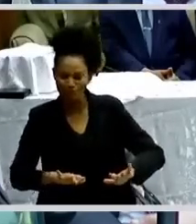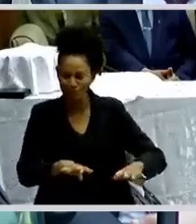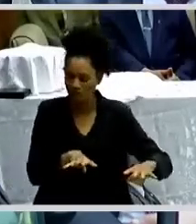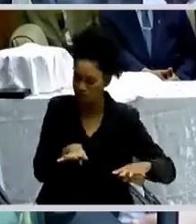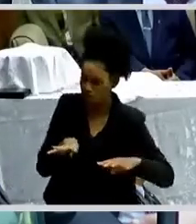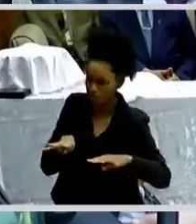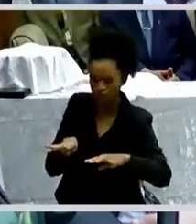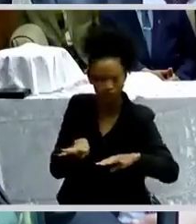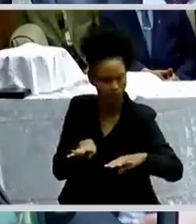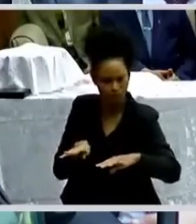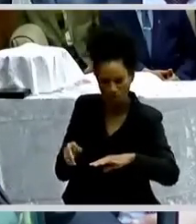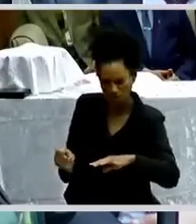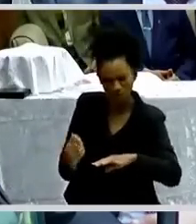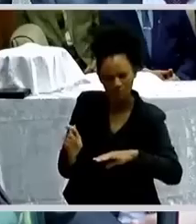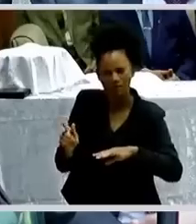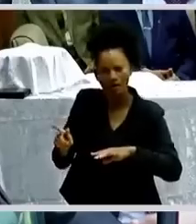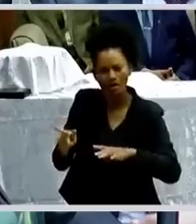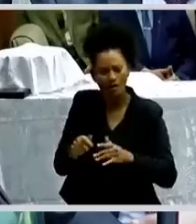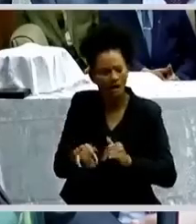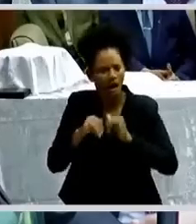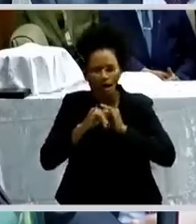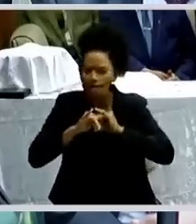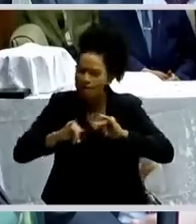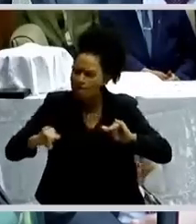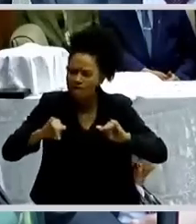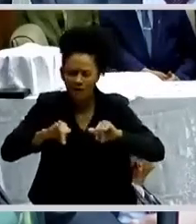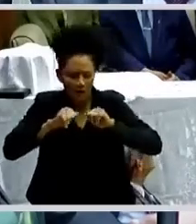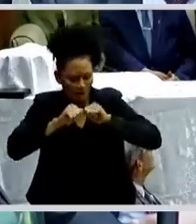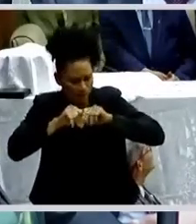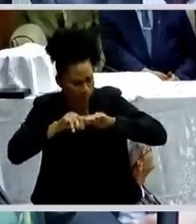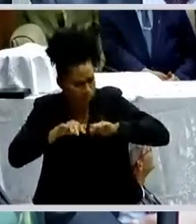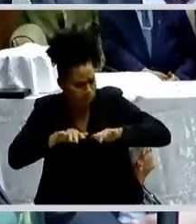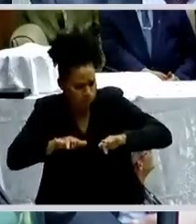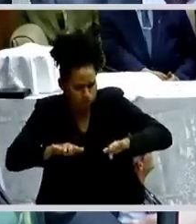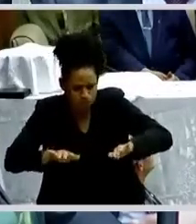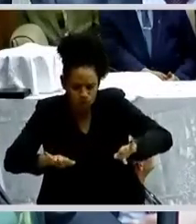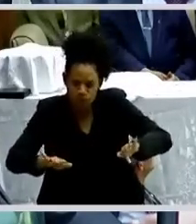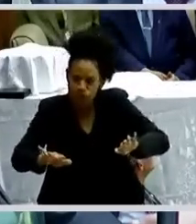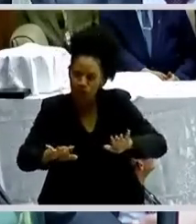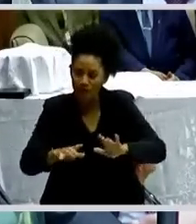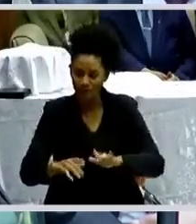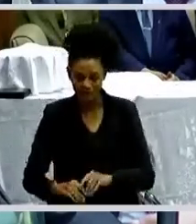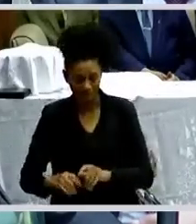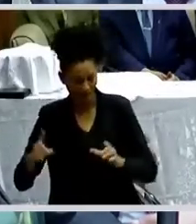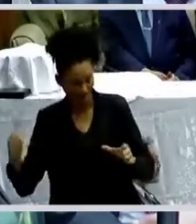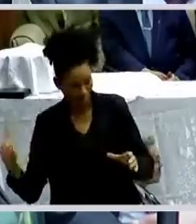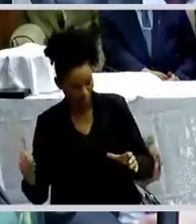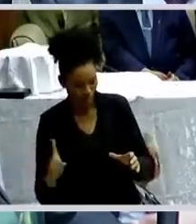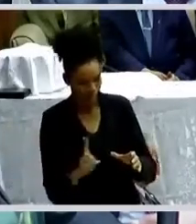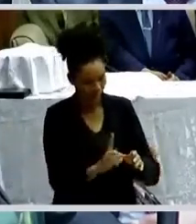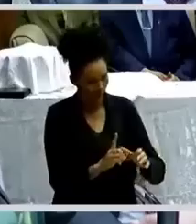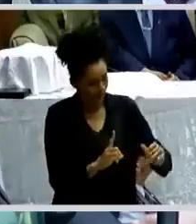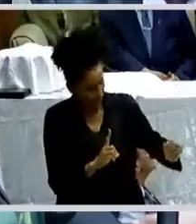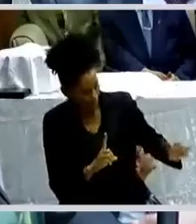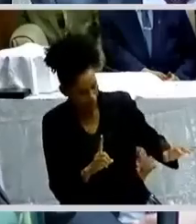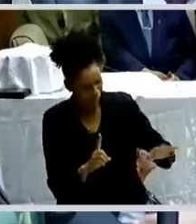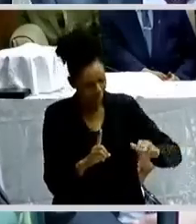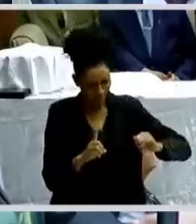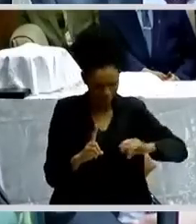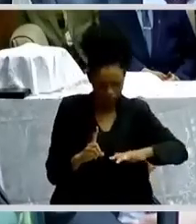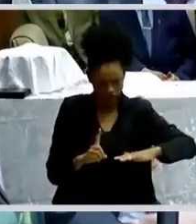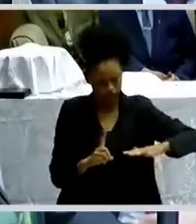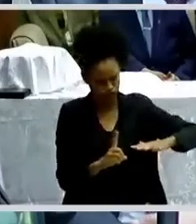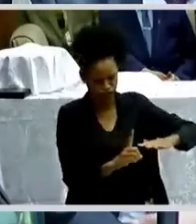Então, quando Davi, a notícia se espalha, ele se achega ao povo. Veja que o reino de